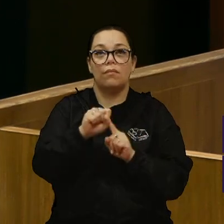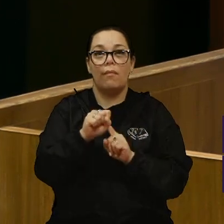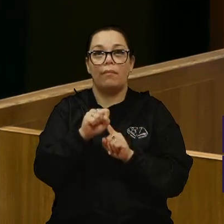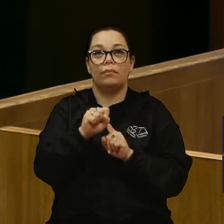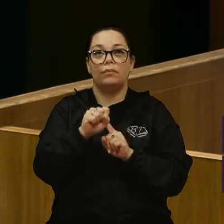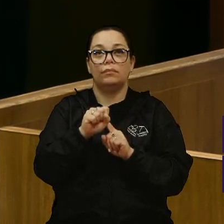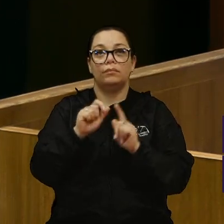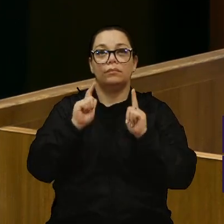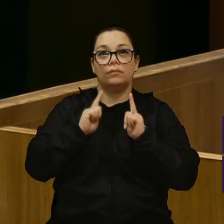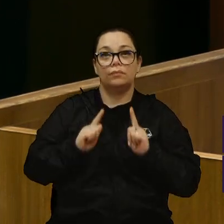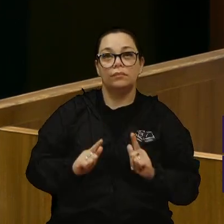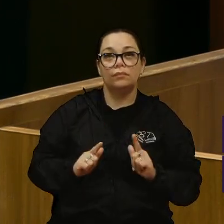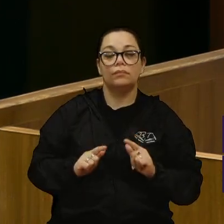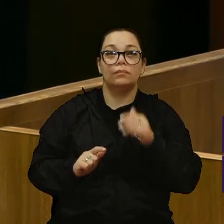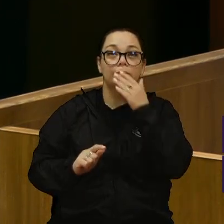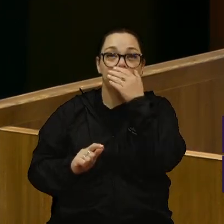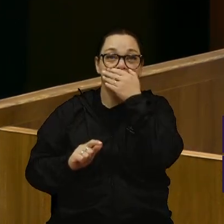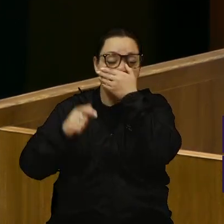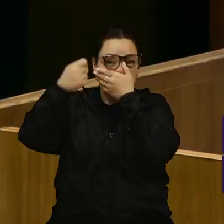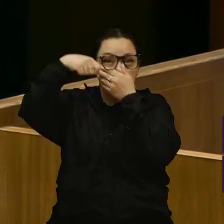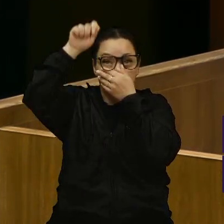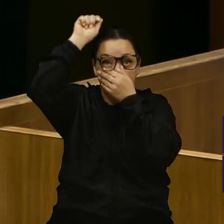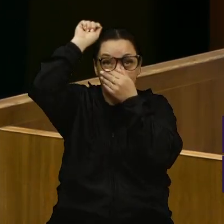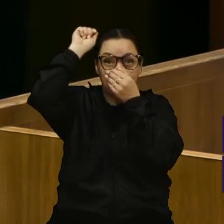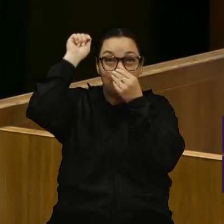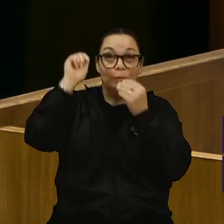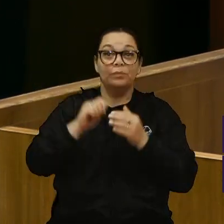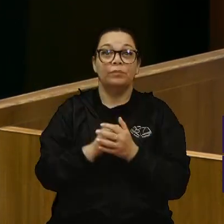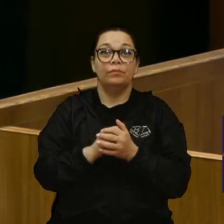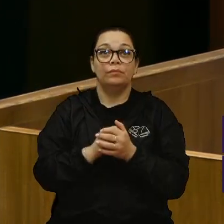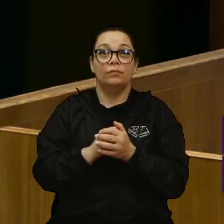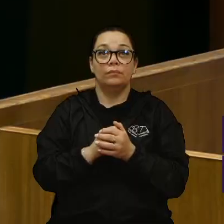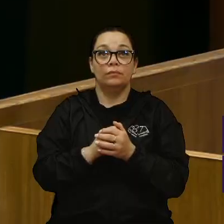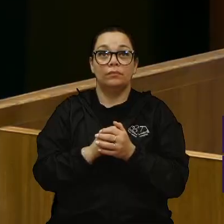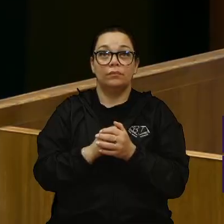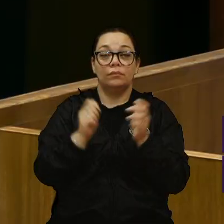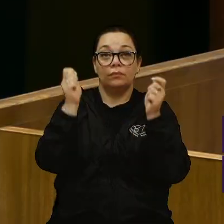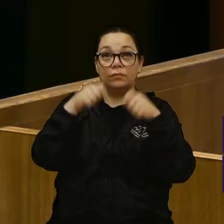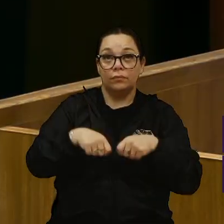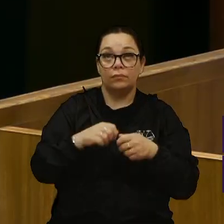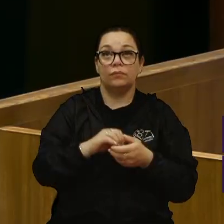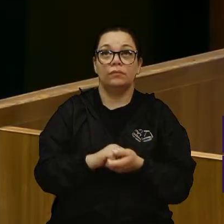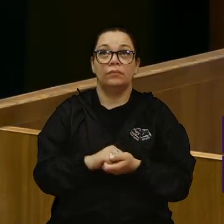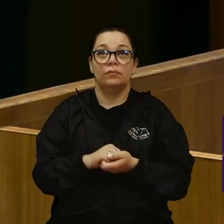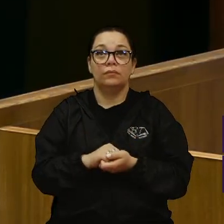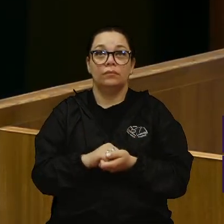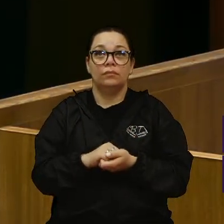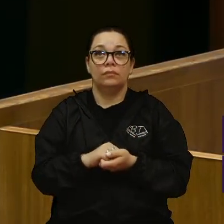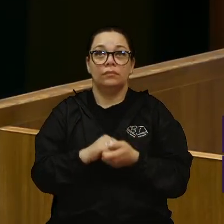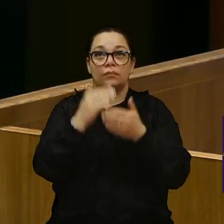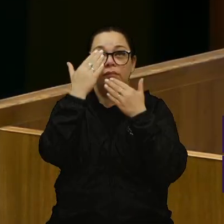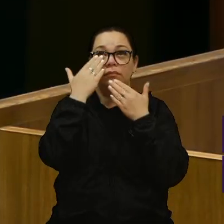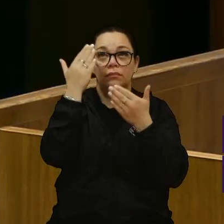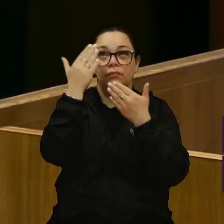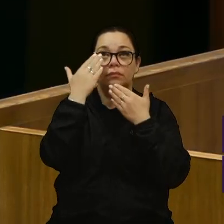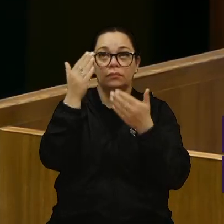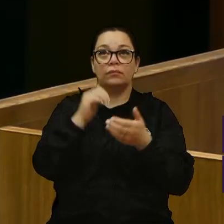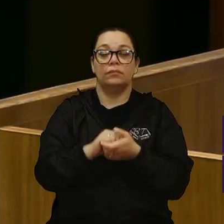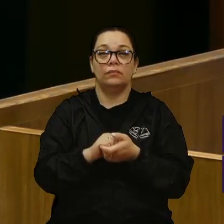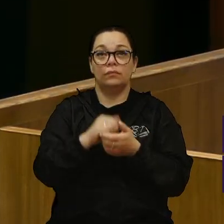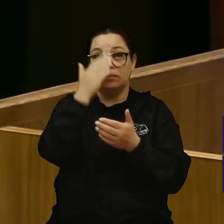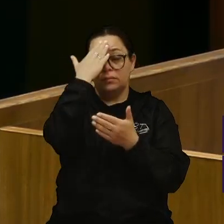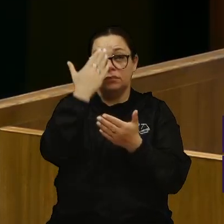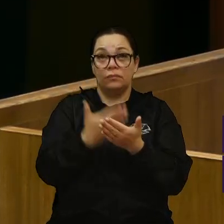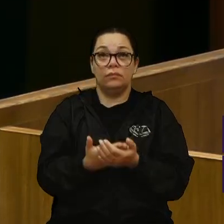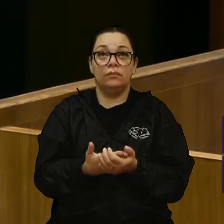dos gestores da UX que nos fornecem as condições para tal. Muito obrigado por confiar